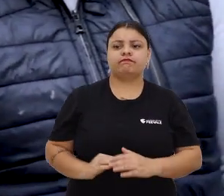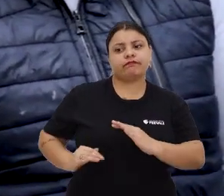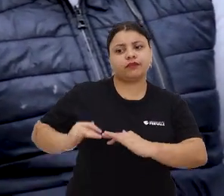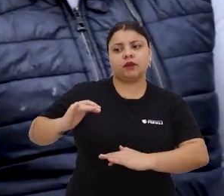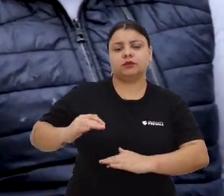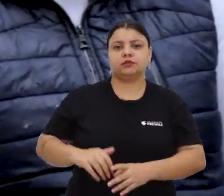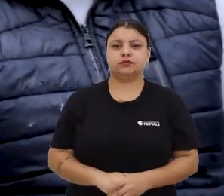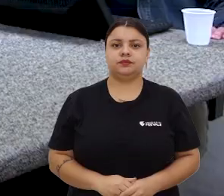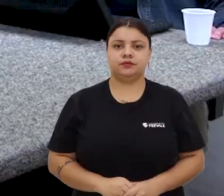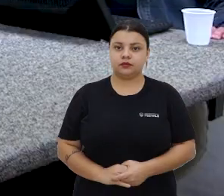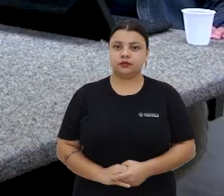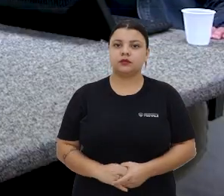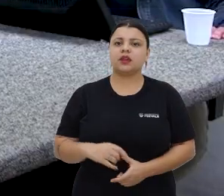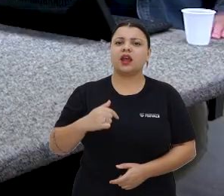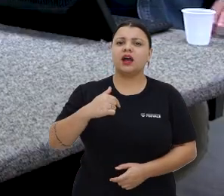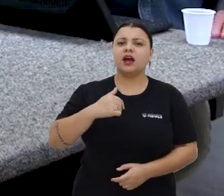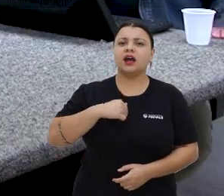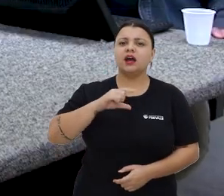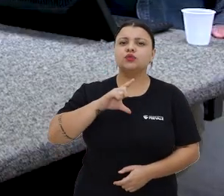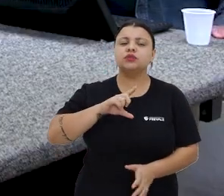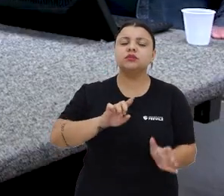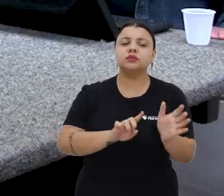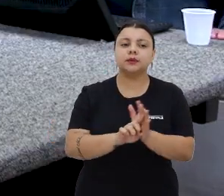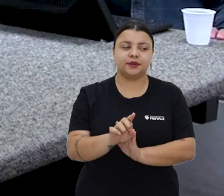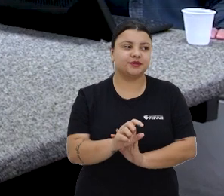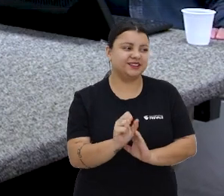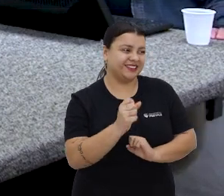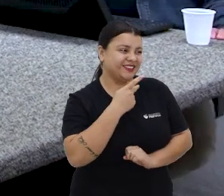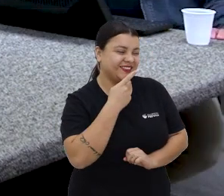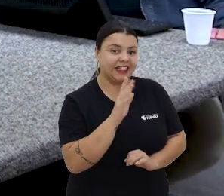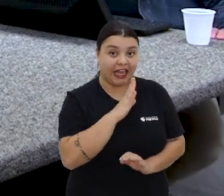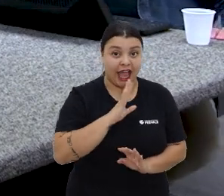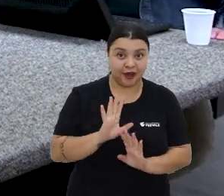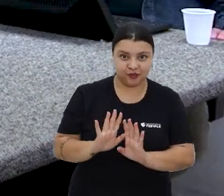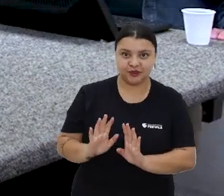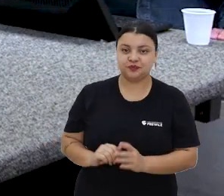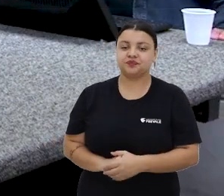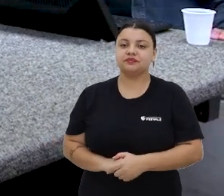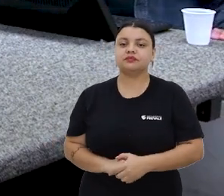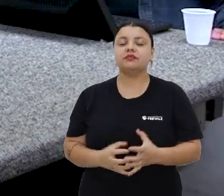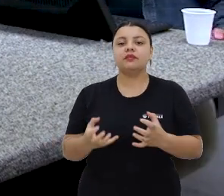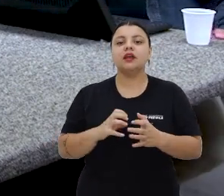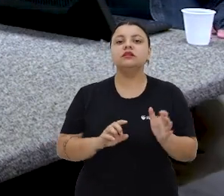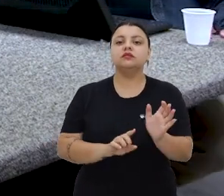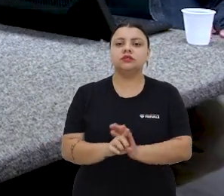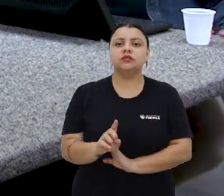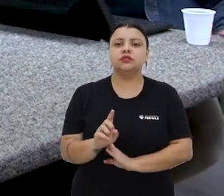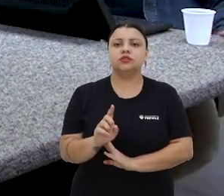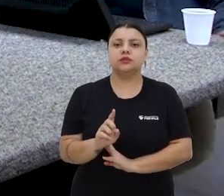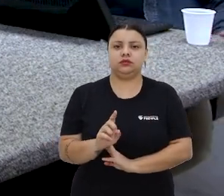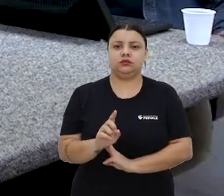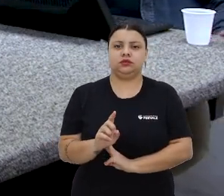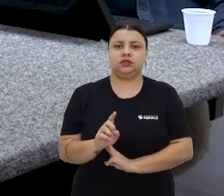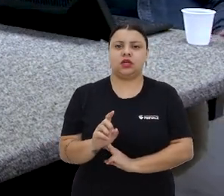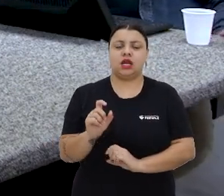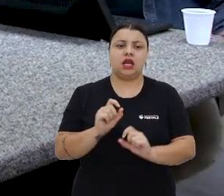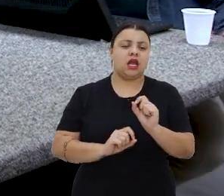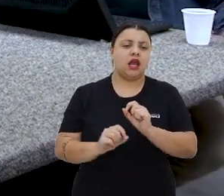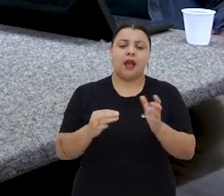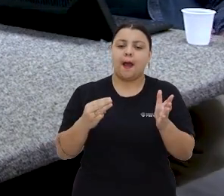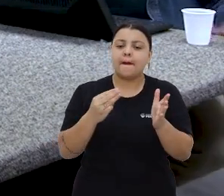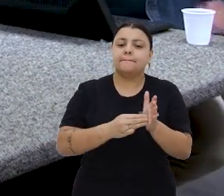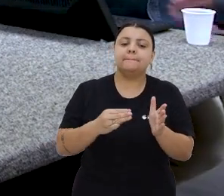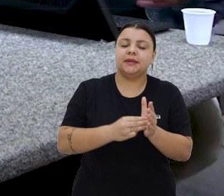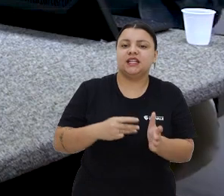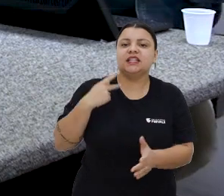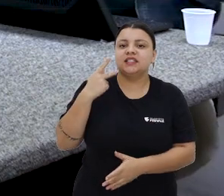assim sozinho. Eu tenho uma pergunta por favor. Bem rápida. Quero te perguntar, e a militância, a política? Então, era isso